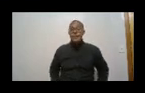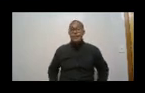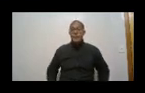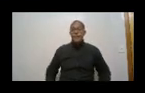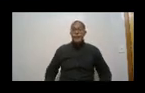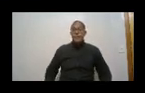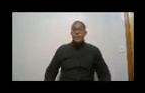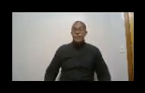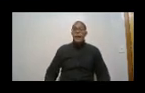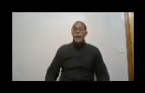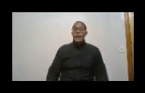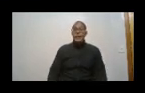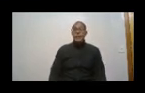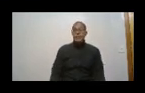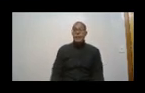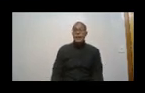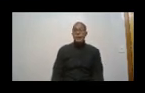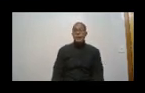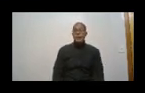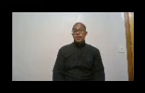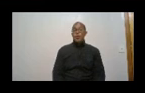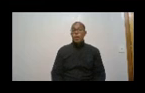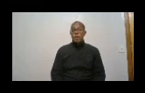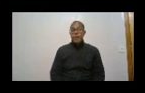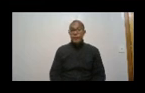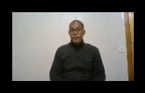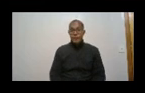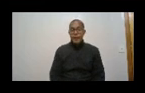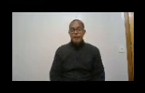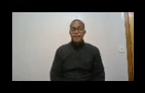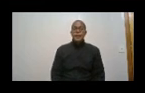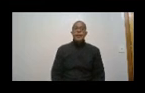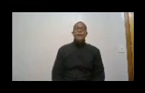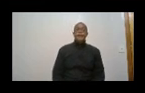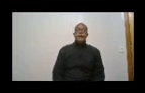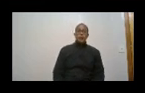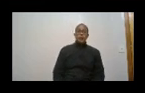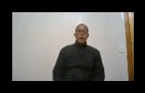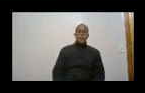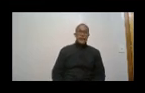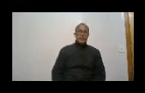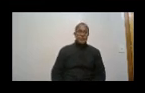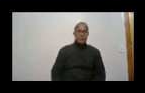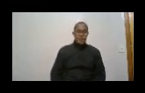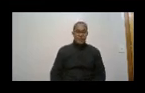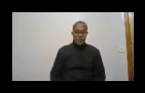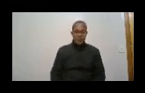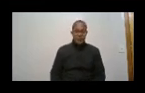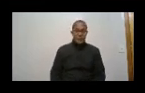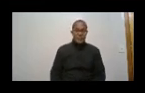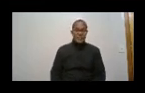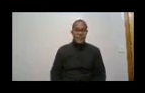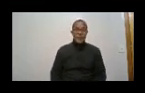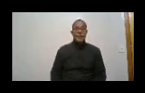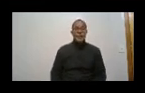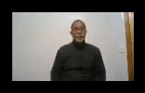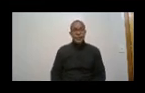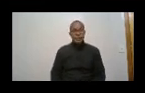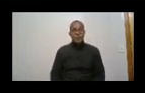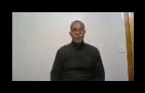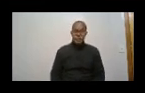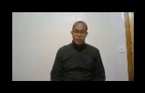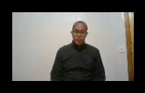reação adversa. Não era aquele esperado, aconteceu outro efeito, tá? Vai estudar o mecanismo de ação,